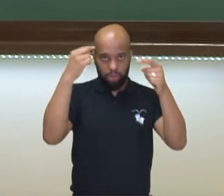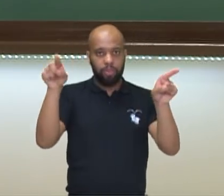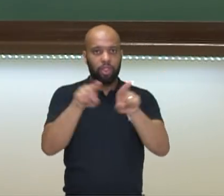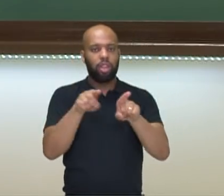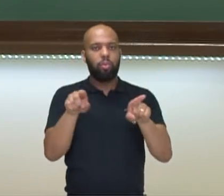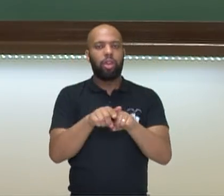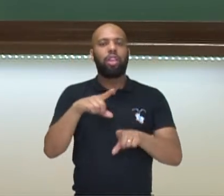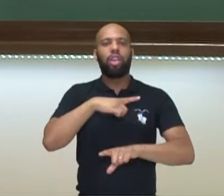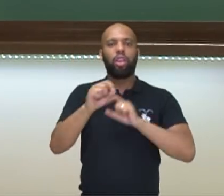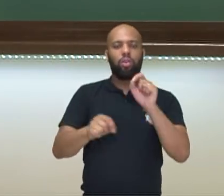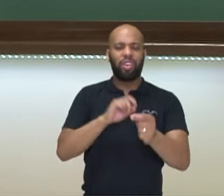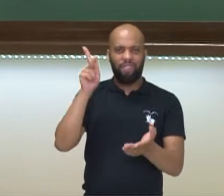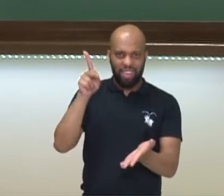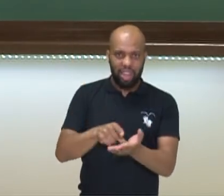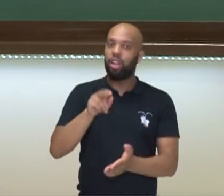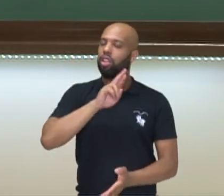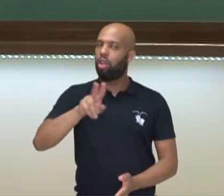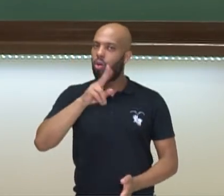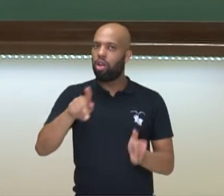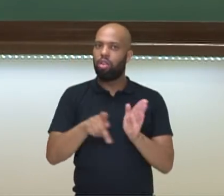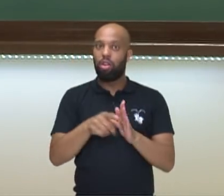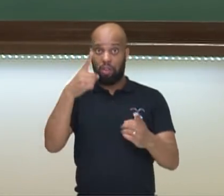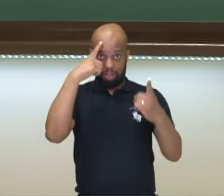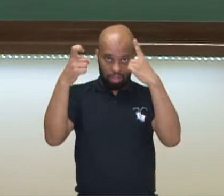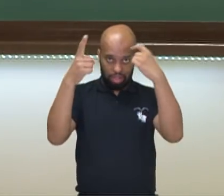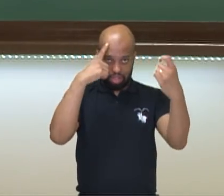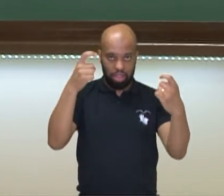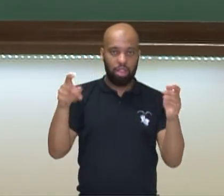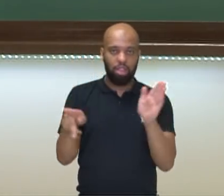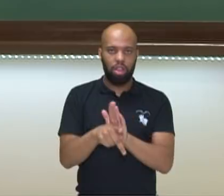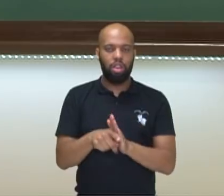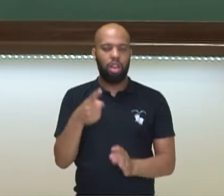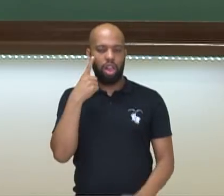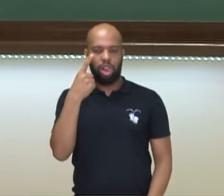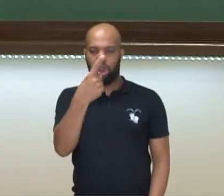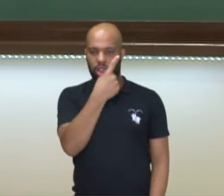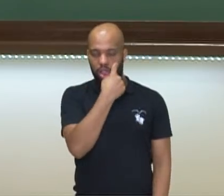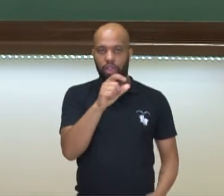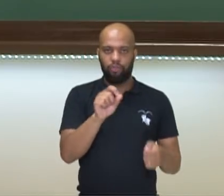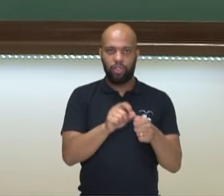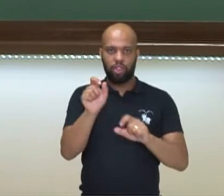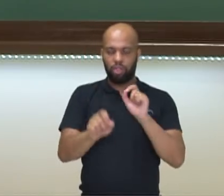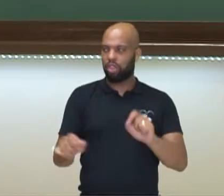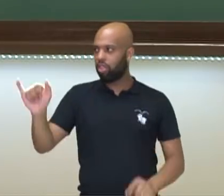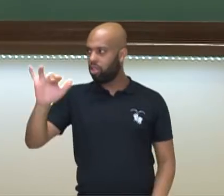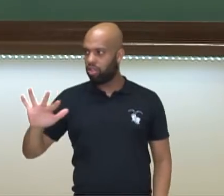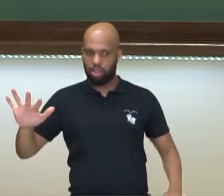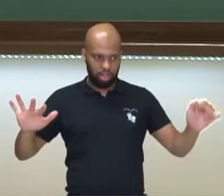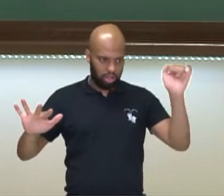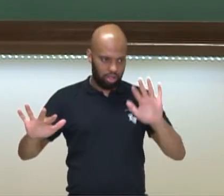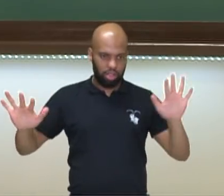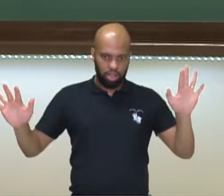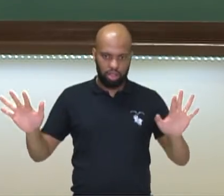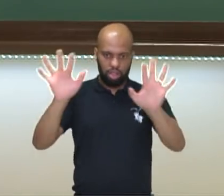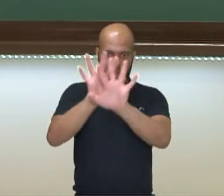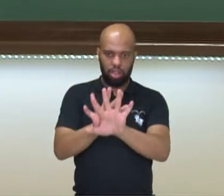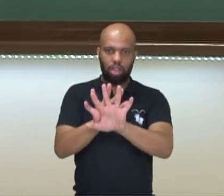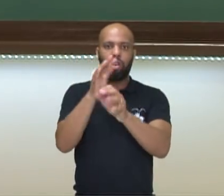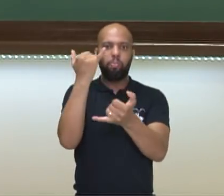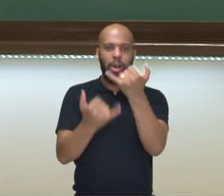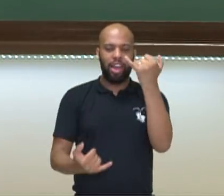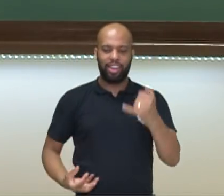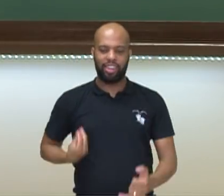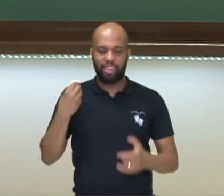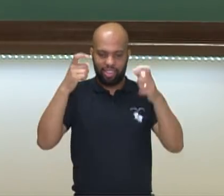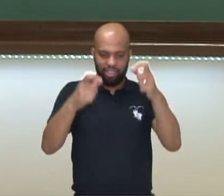uma ilusão, principalmente para os nossos olhos, né? O que faz com que nós entendamos que estamos naquele lugar,